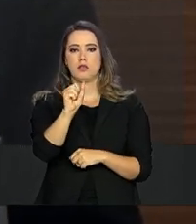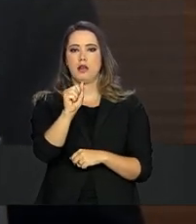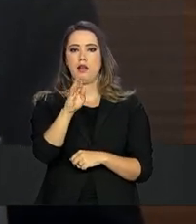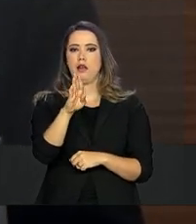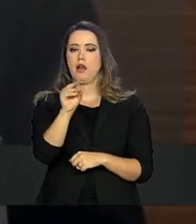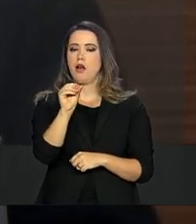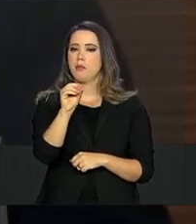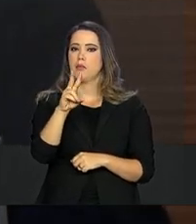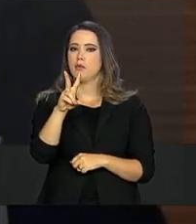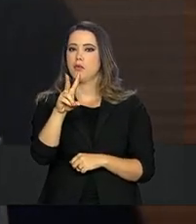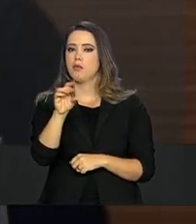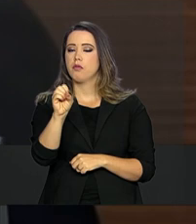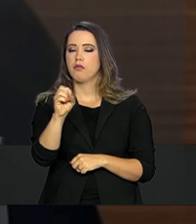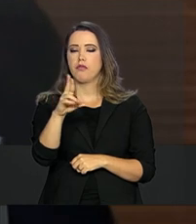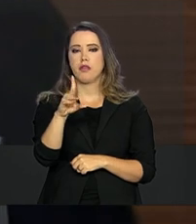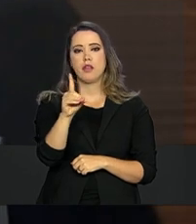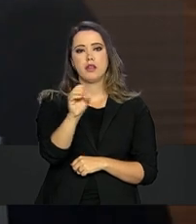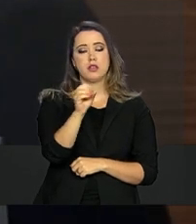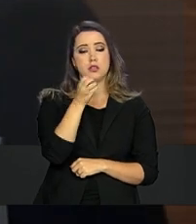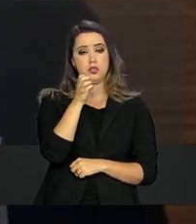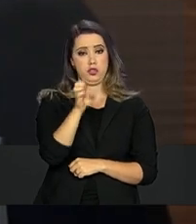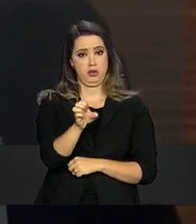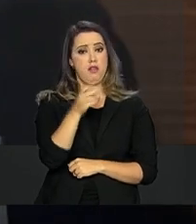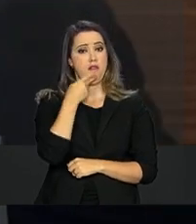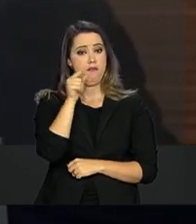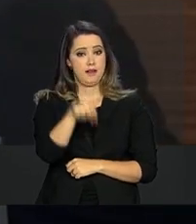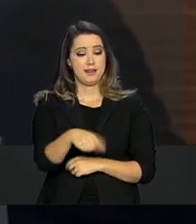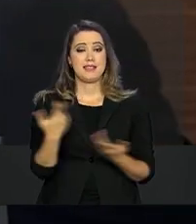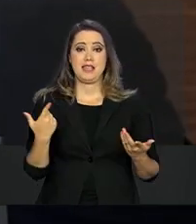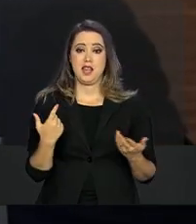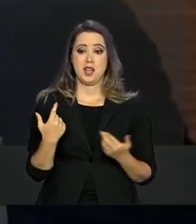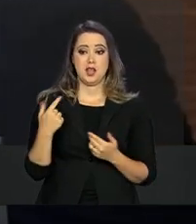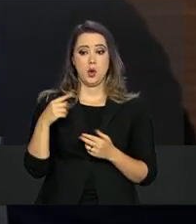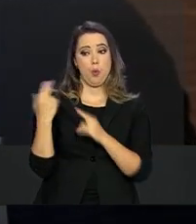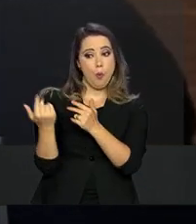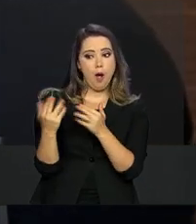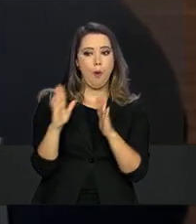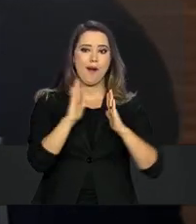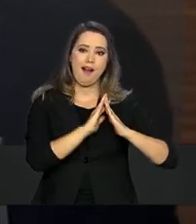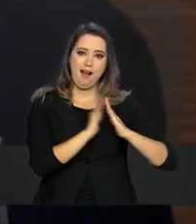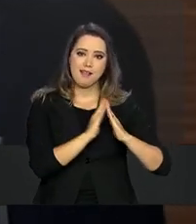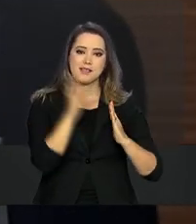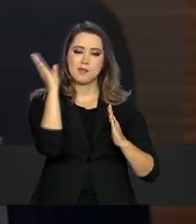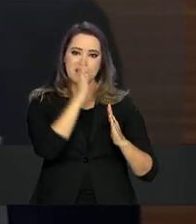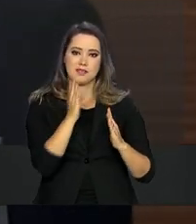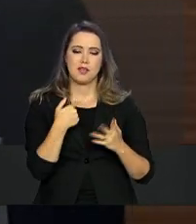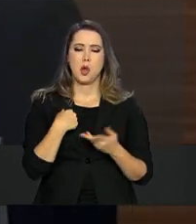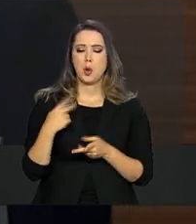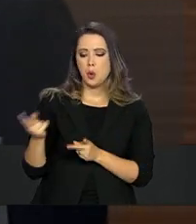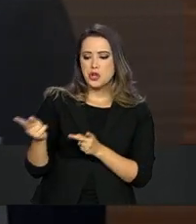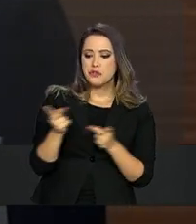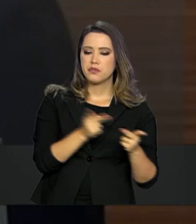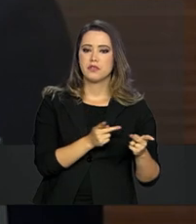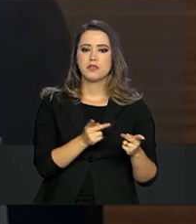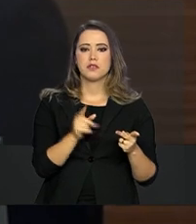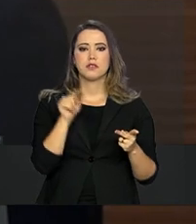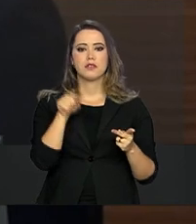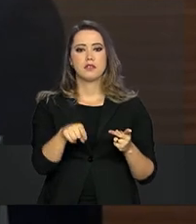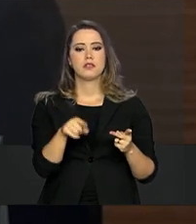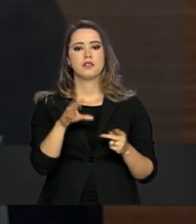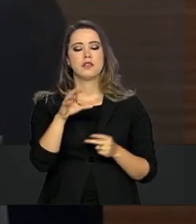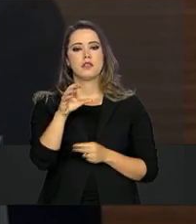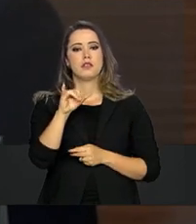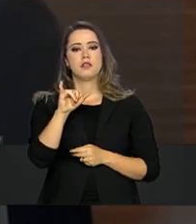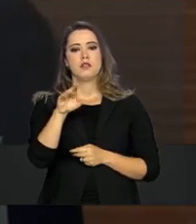nos em casa aliás registrou estou tendo a oportunidade de agora visitar mais alongada mente cabo aqui a ilha do sal